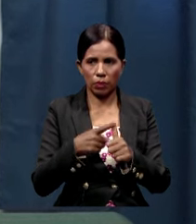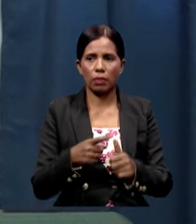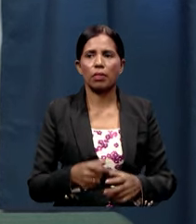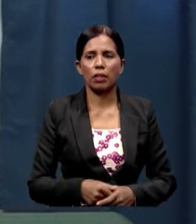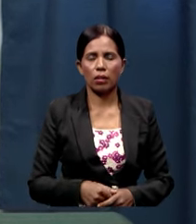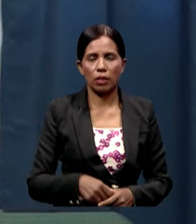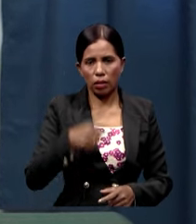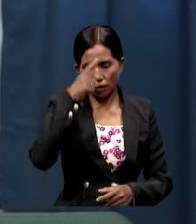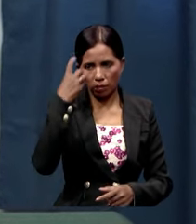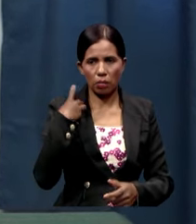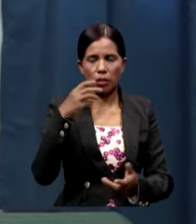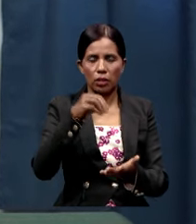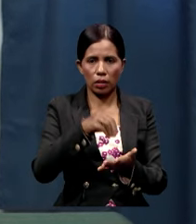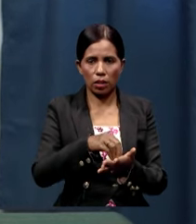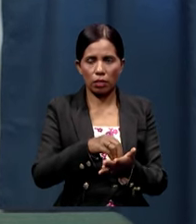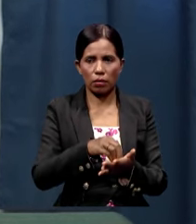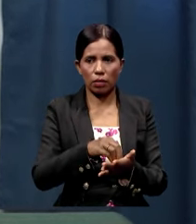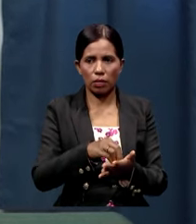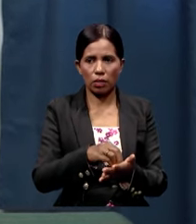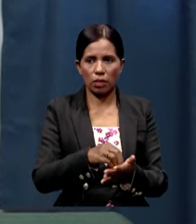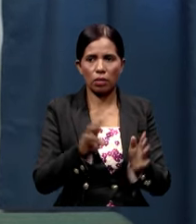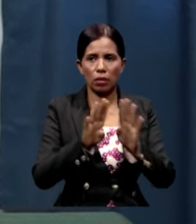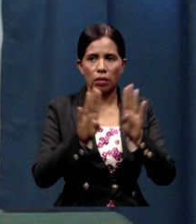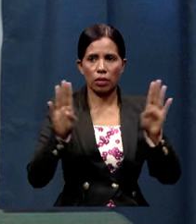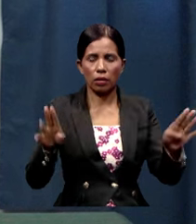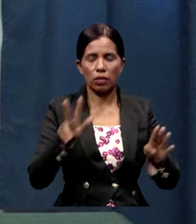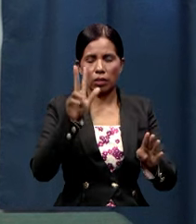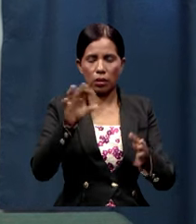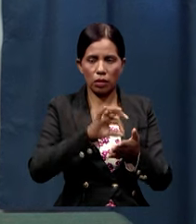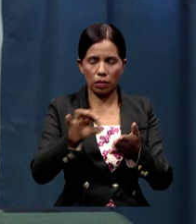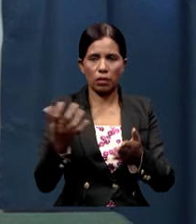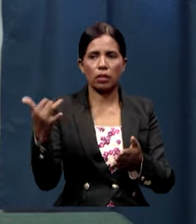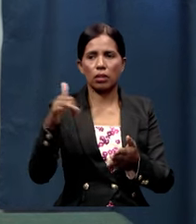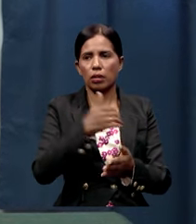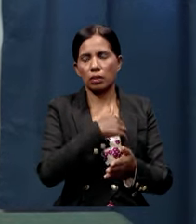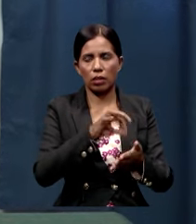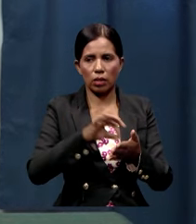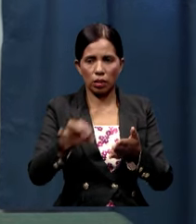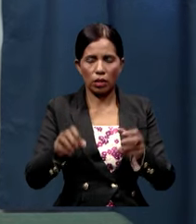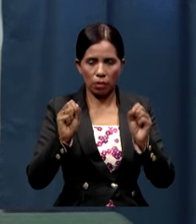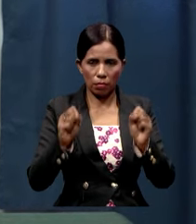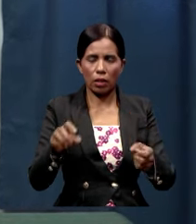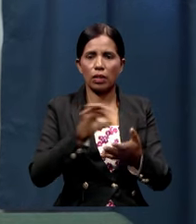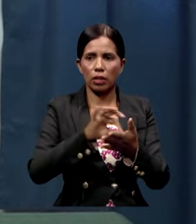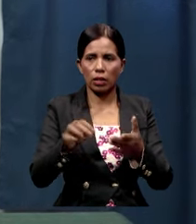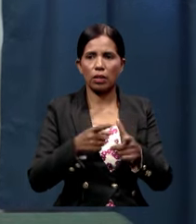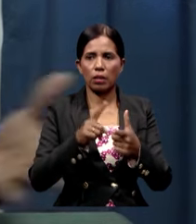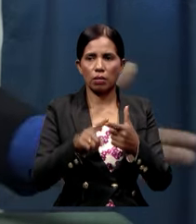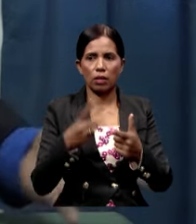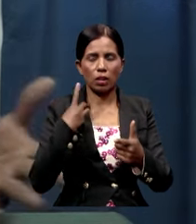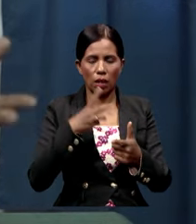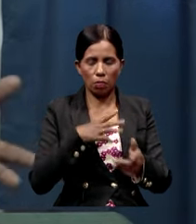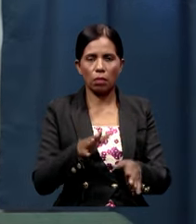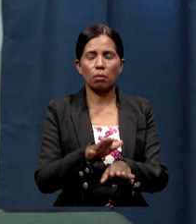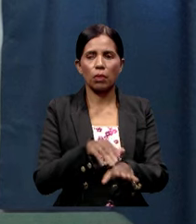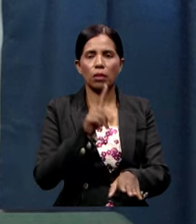tamane ma ami se prevé ela kata ami se loca fal terceiro registro para mesi ne mesi da registra bele registra e depois ami tais ida ida